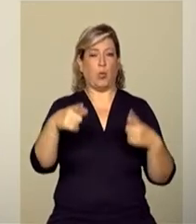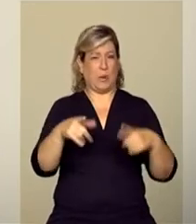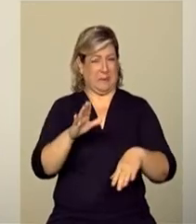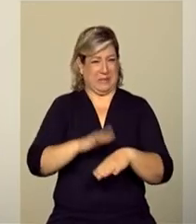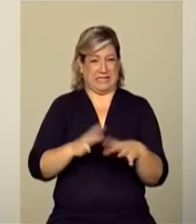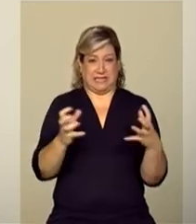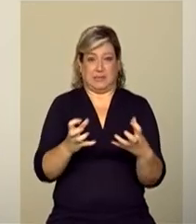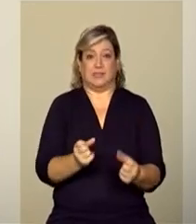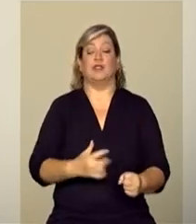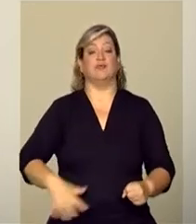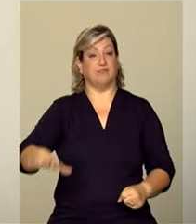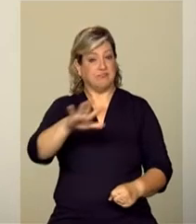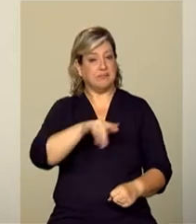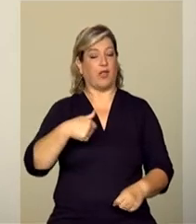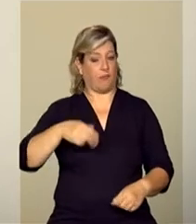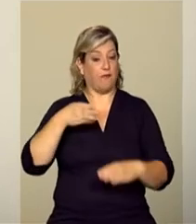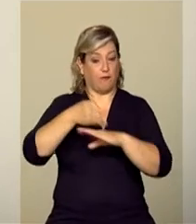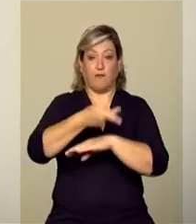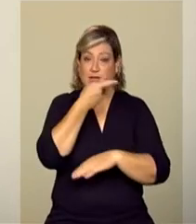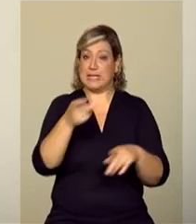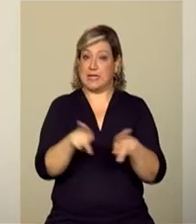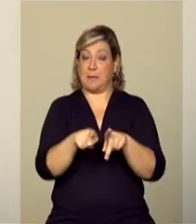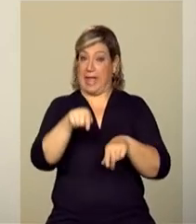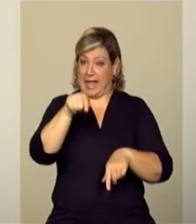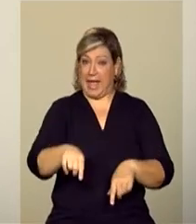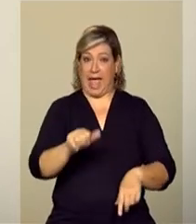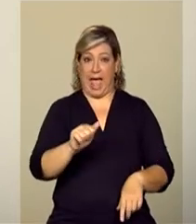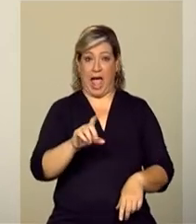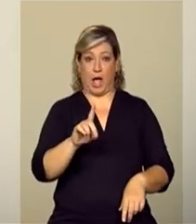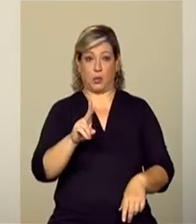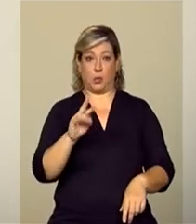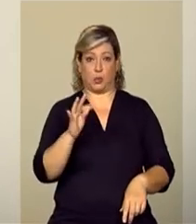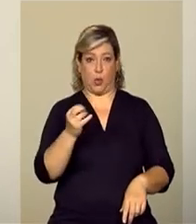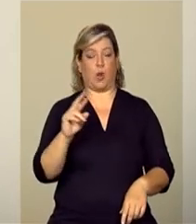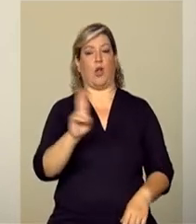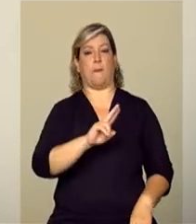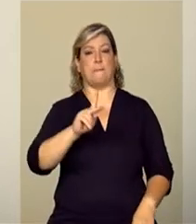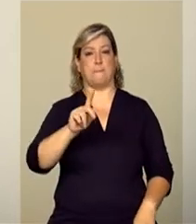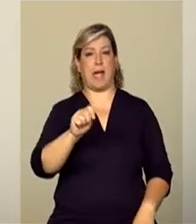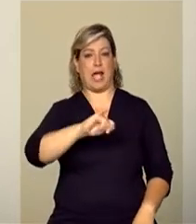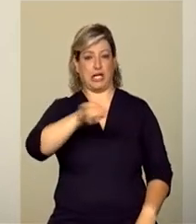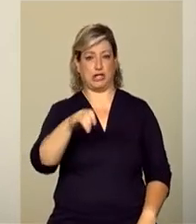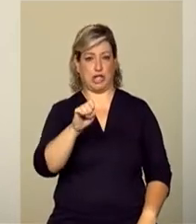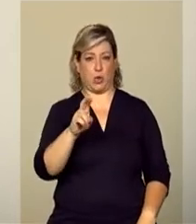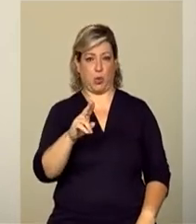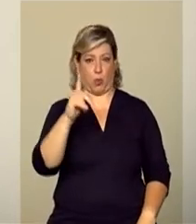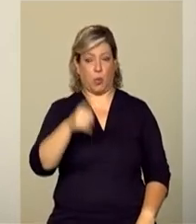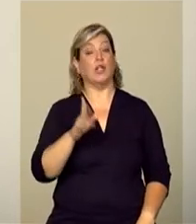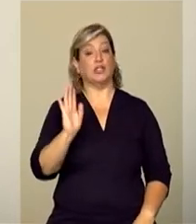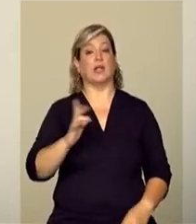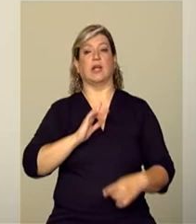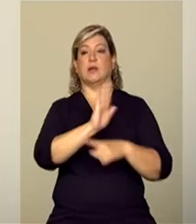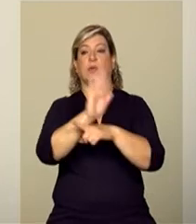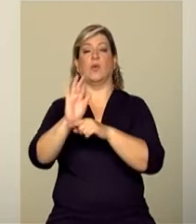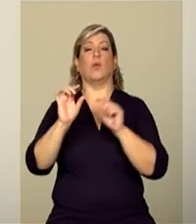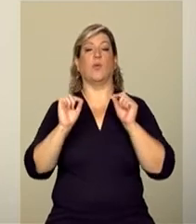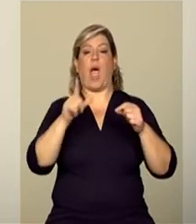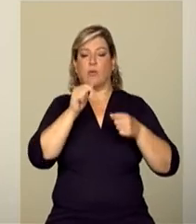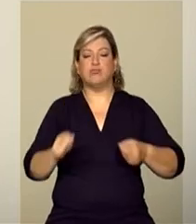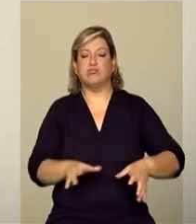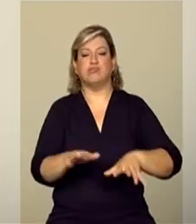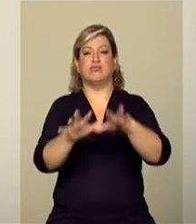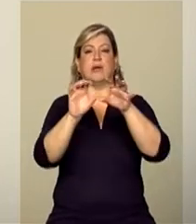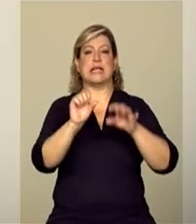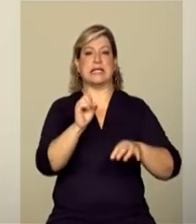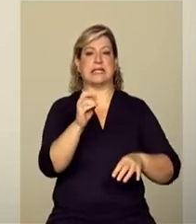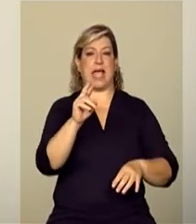secas do nosso Nordeste essa Doutora Luciana Adutora do Pajeú já está levando água para a Serra Talhada Para alegria